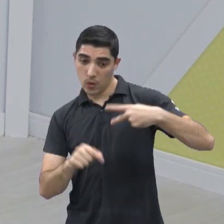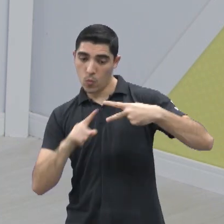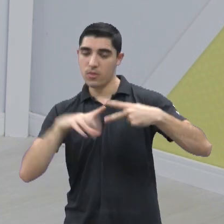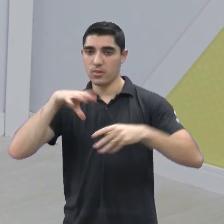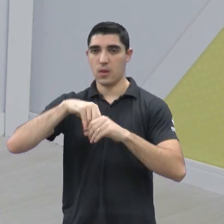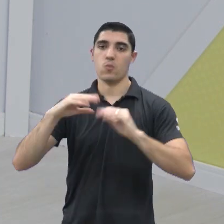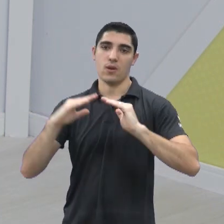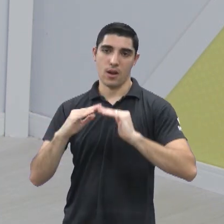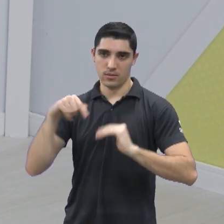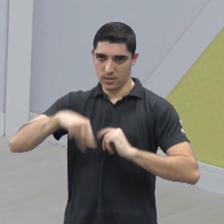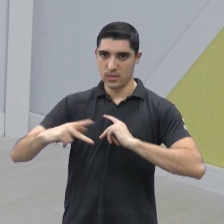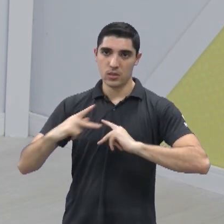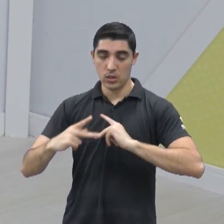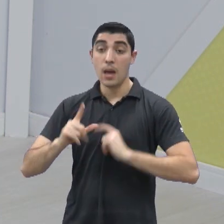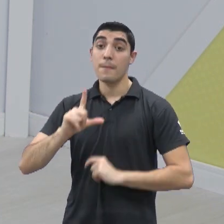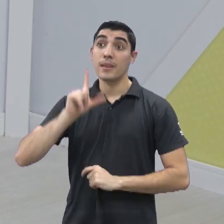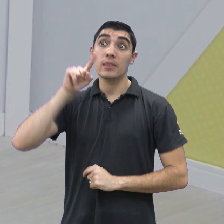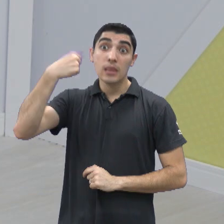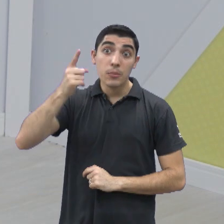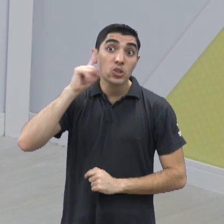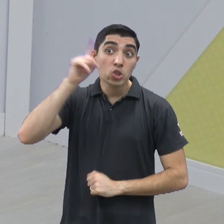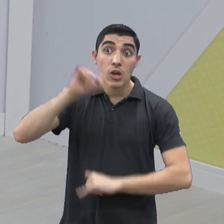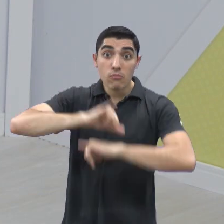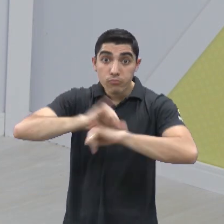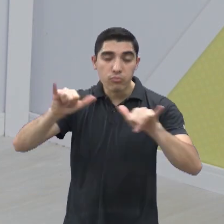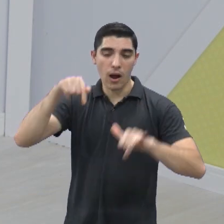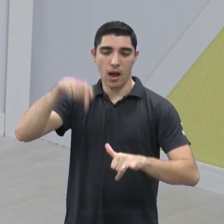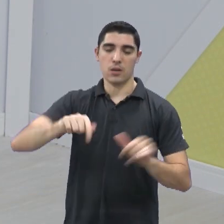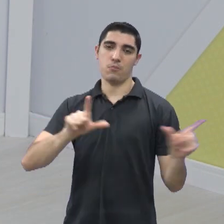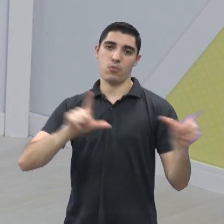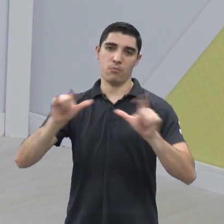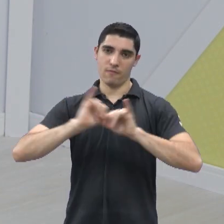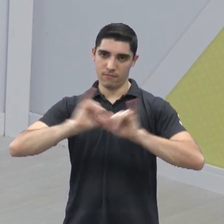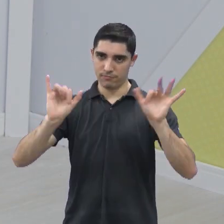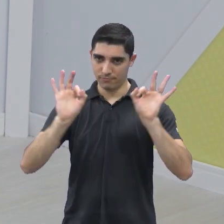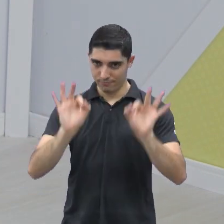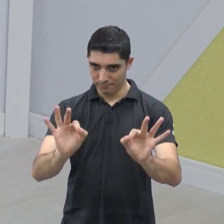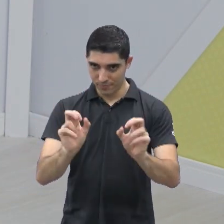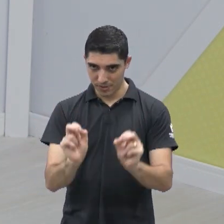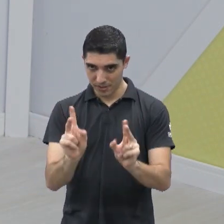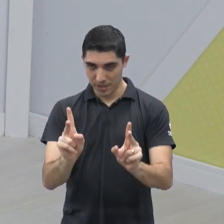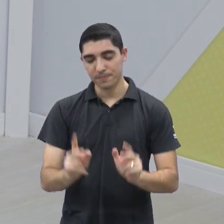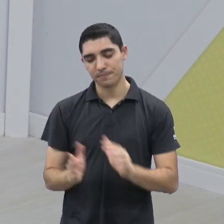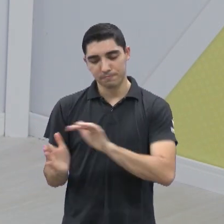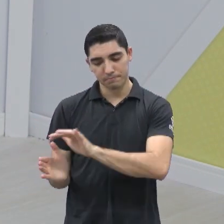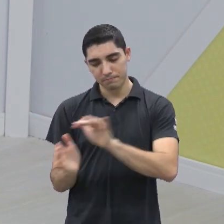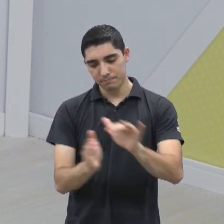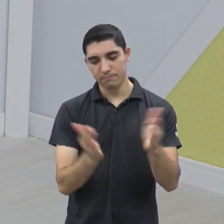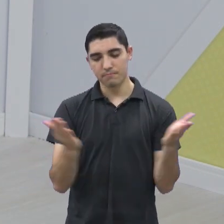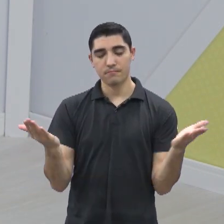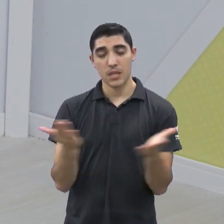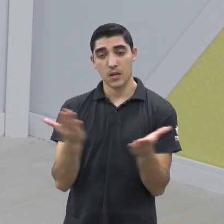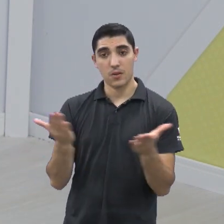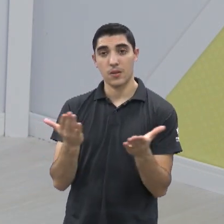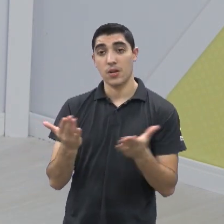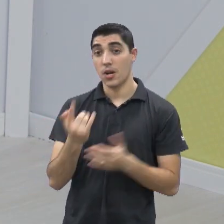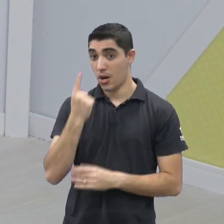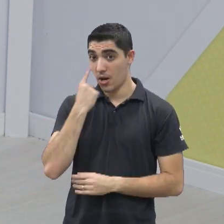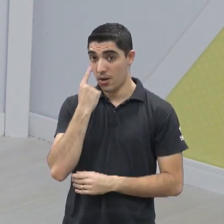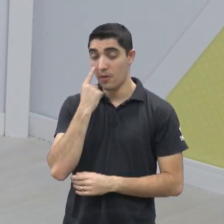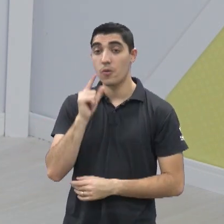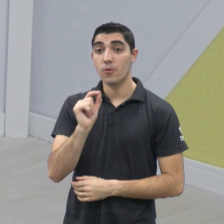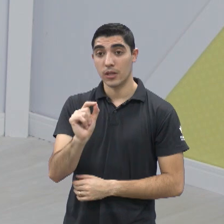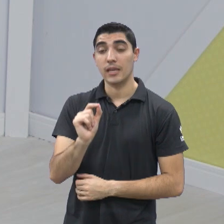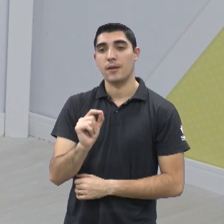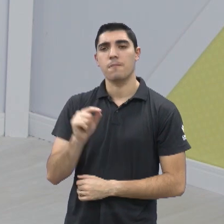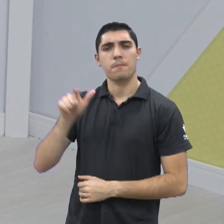datas, a gente informa tudo isso para você aqui no Hora do Esporte, tá certo? Brunão, para a gente fechar esse segundo bloco, olha só, a briga